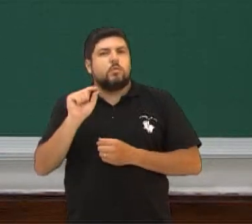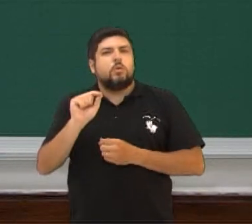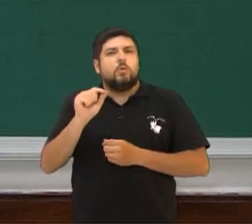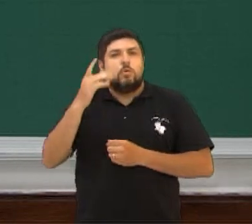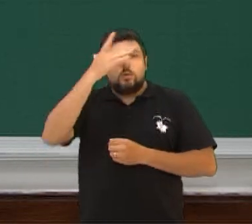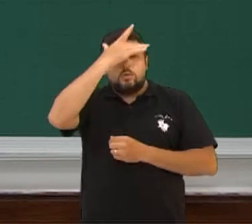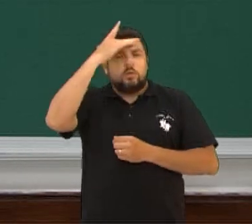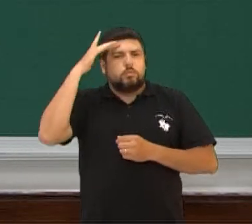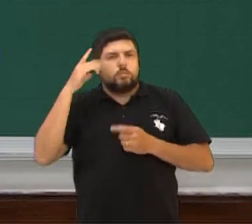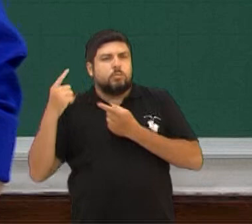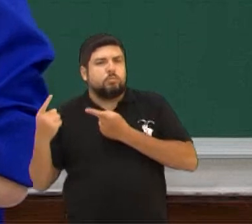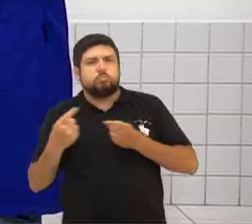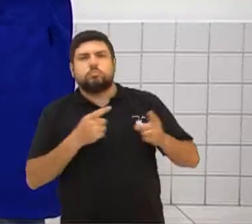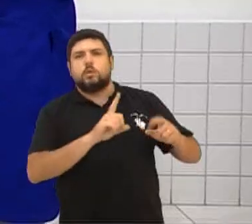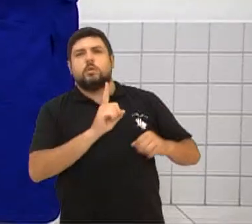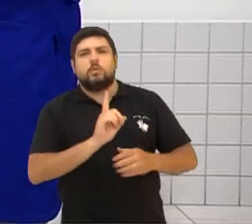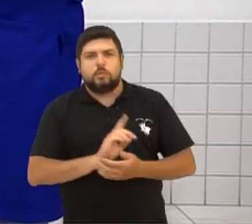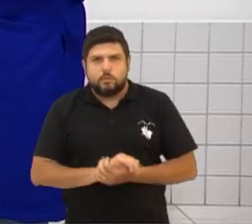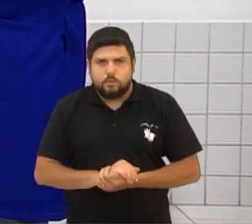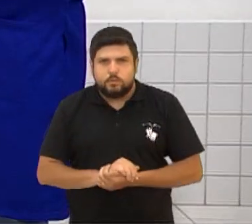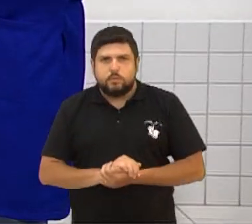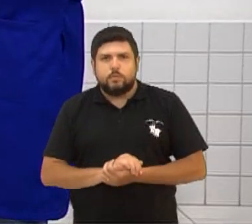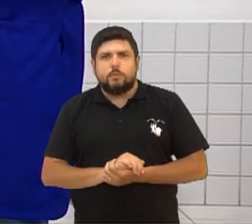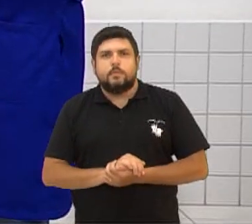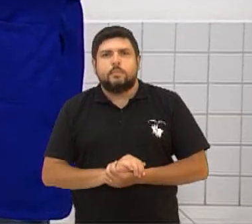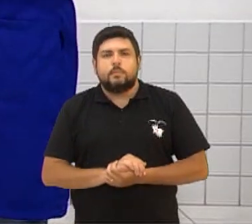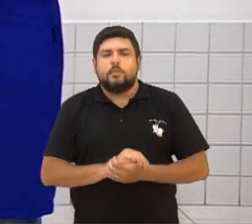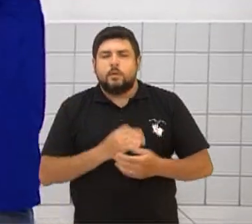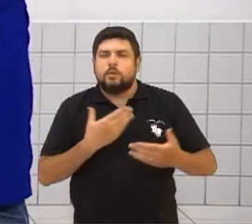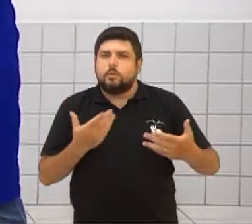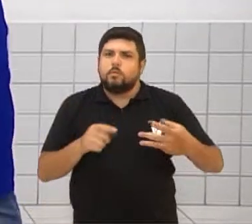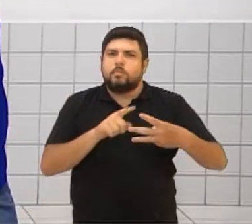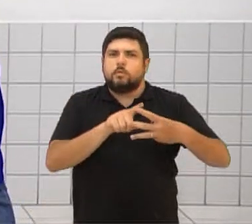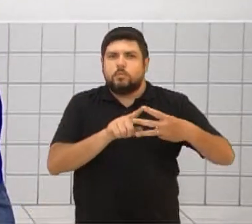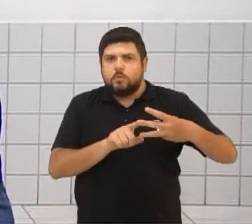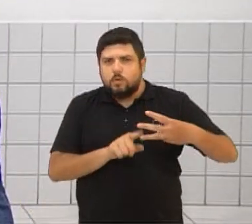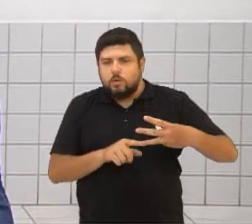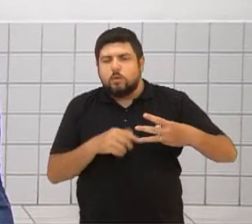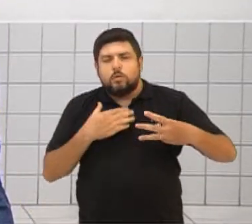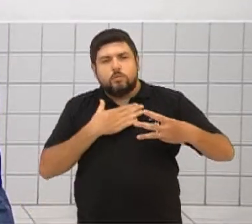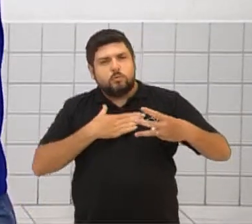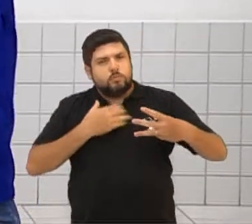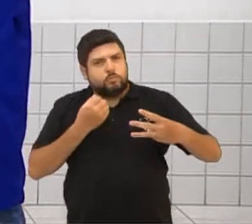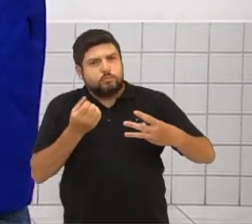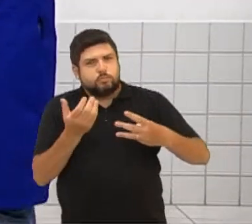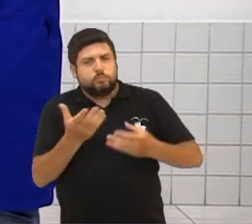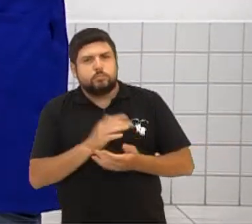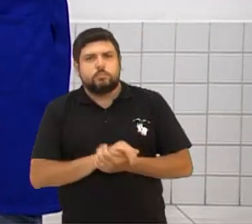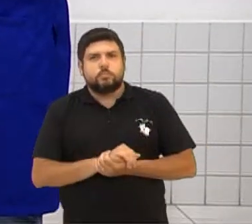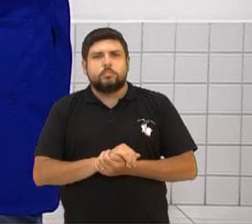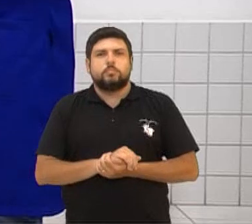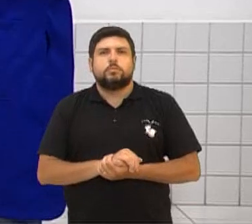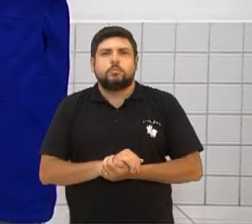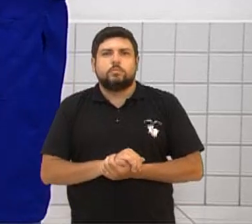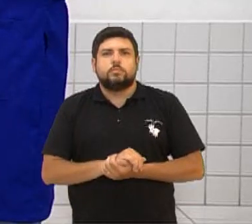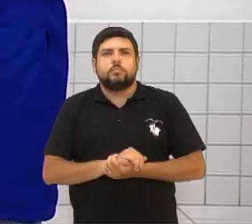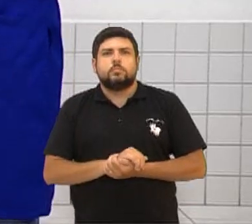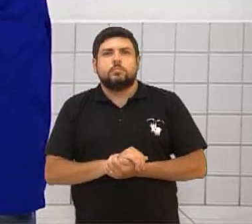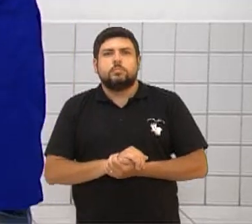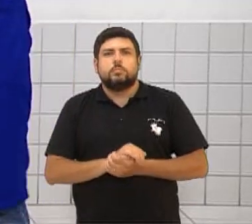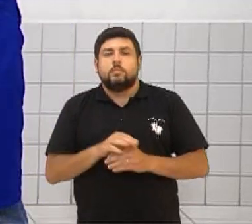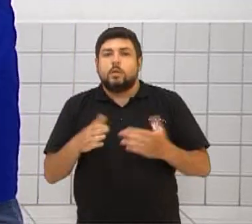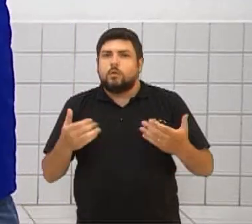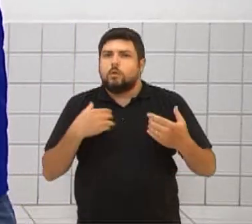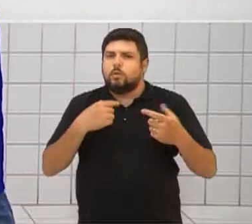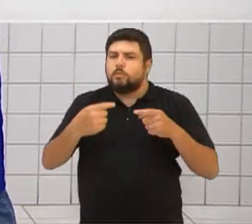reajam. Né, professor? Sim. Então, são os três aspectos aí que a gente gostaria de destacar. Sobre isso, um quiz